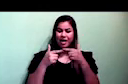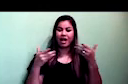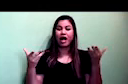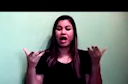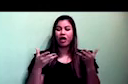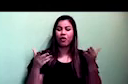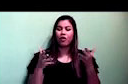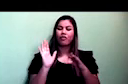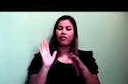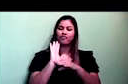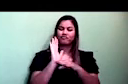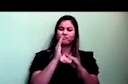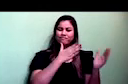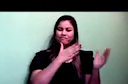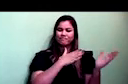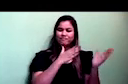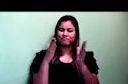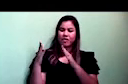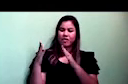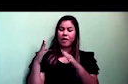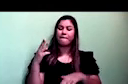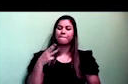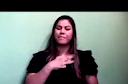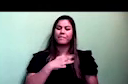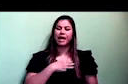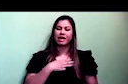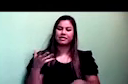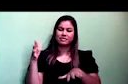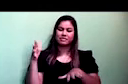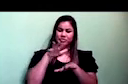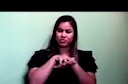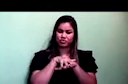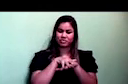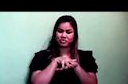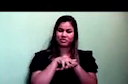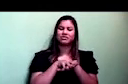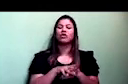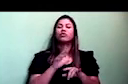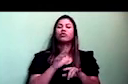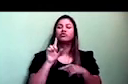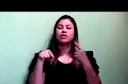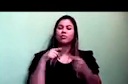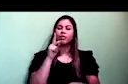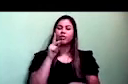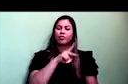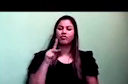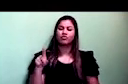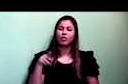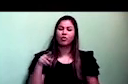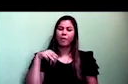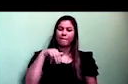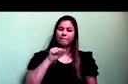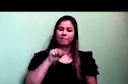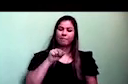Inclusão. Após o vídeo, o professor Marcelo